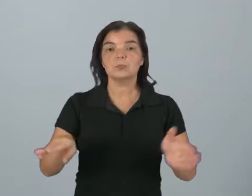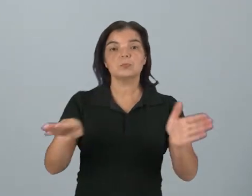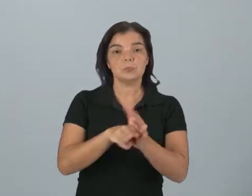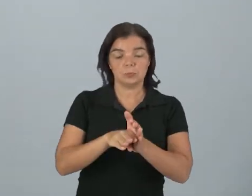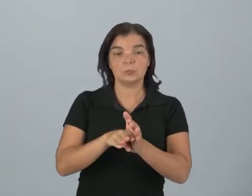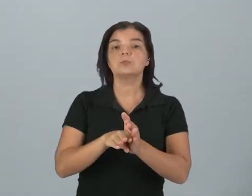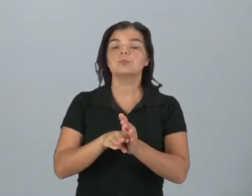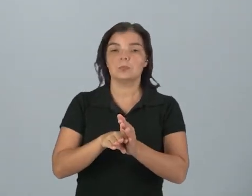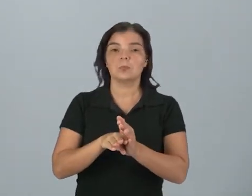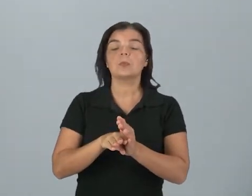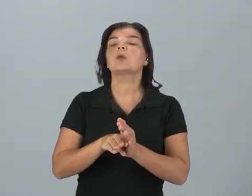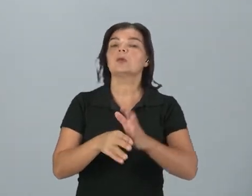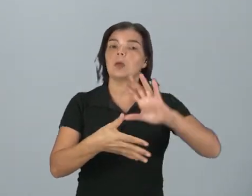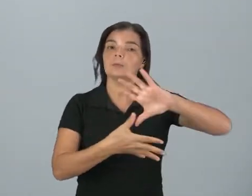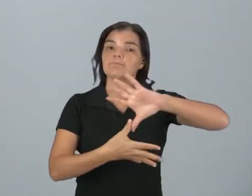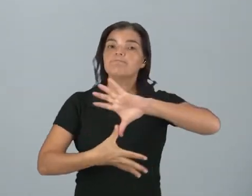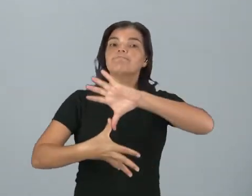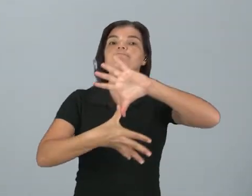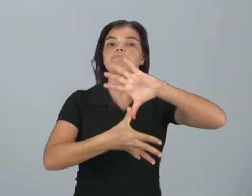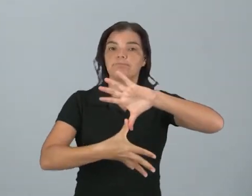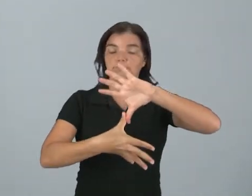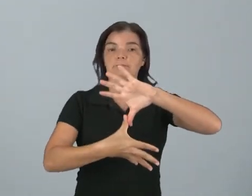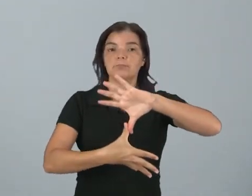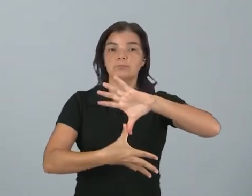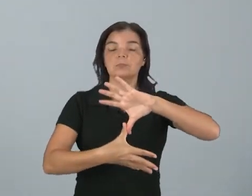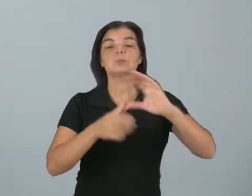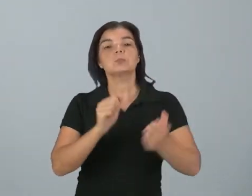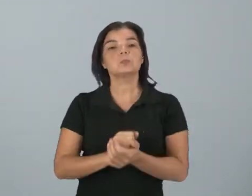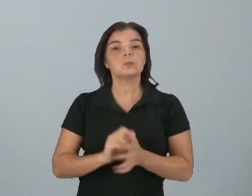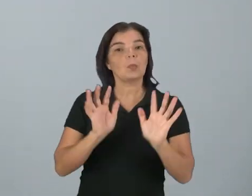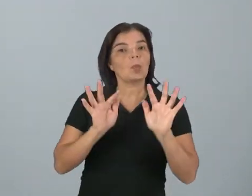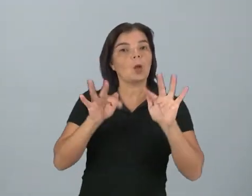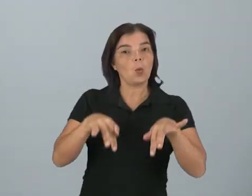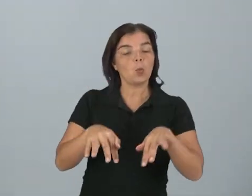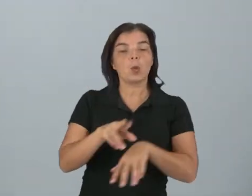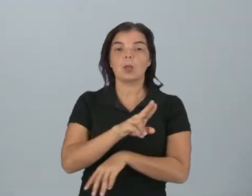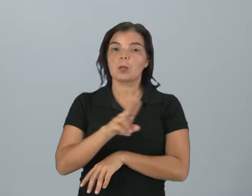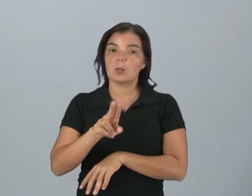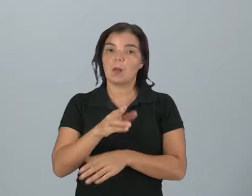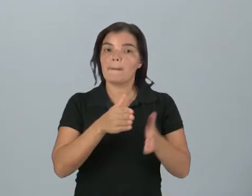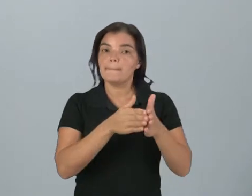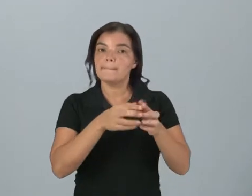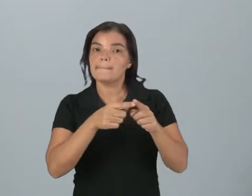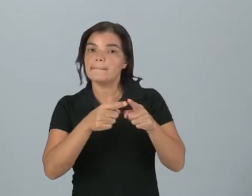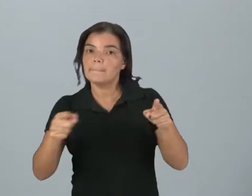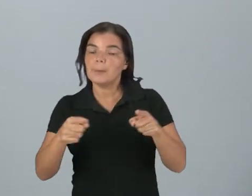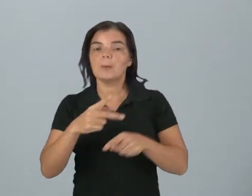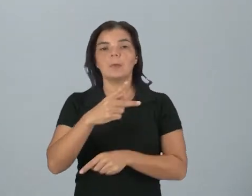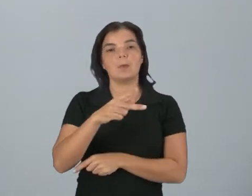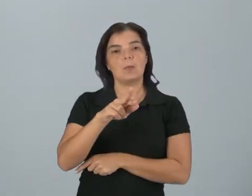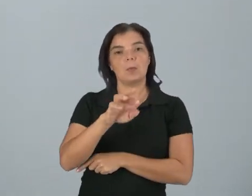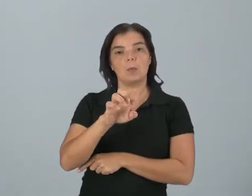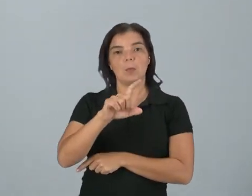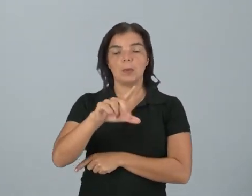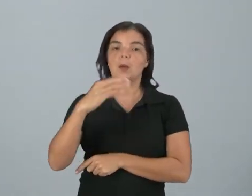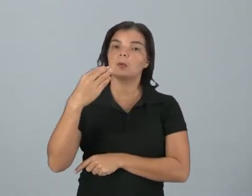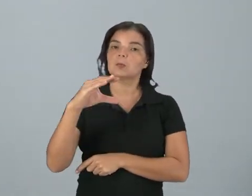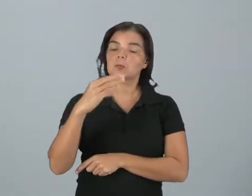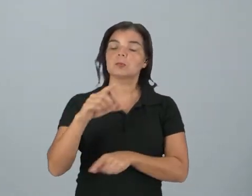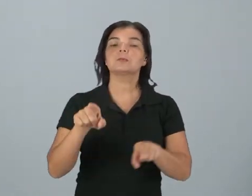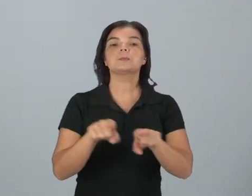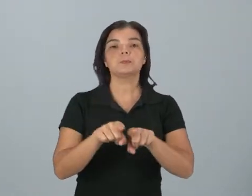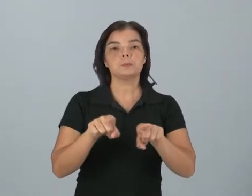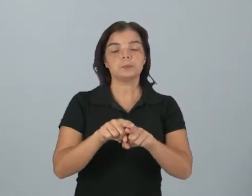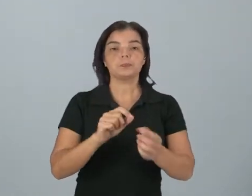e descobre as Américas, marca o fim desse chamado período pré-colombiano. Então, é a